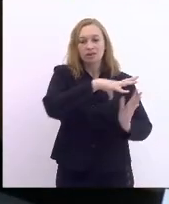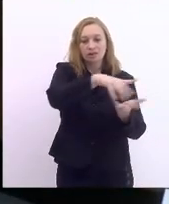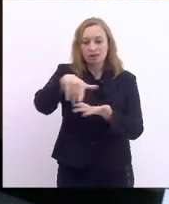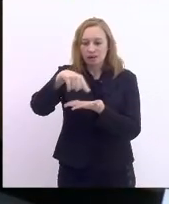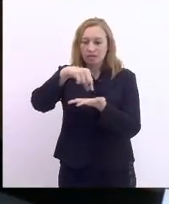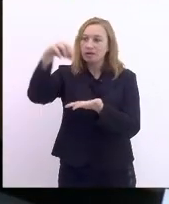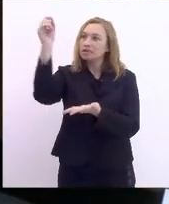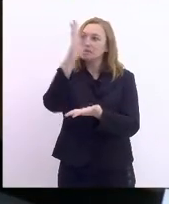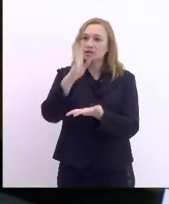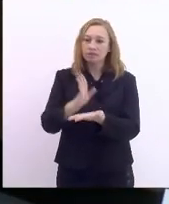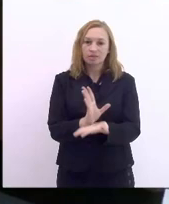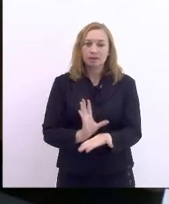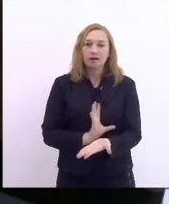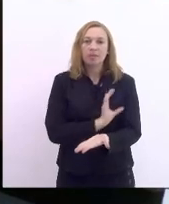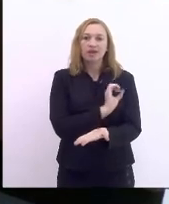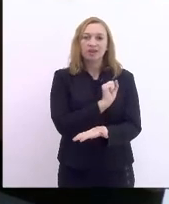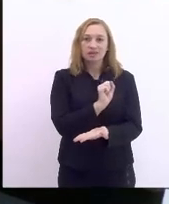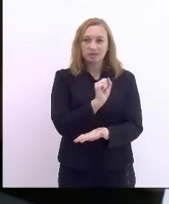você